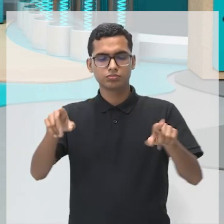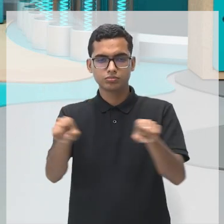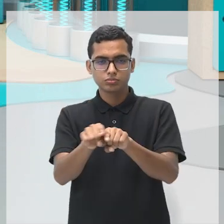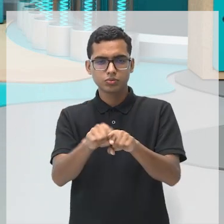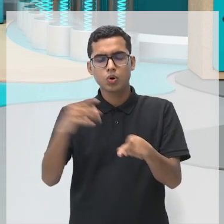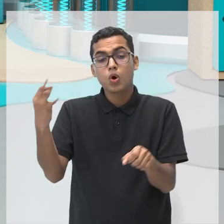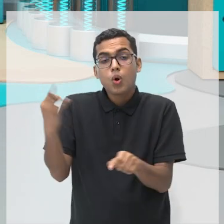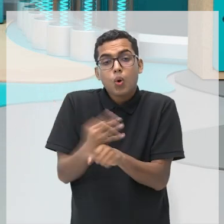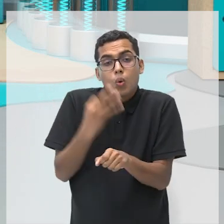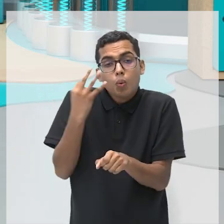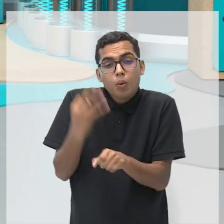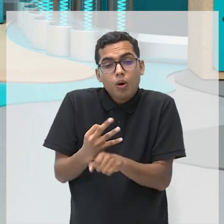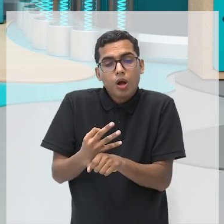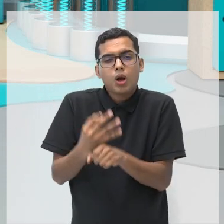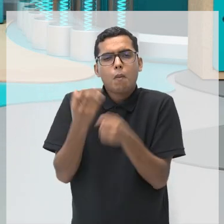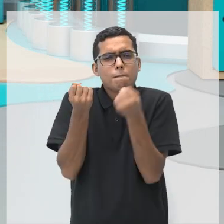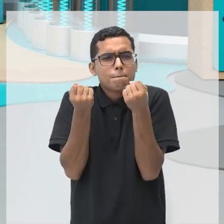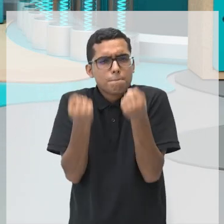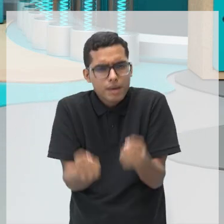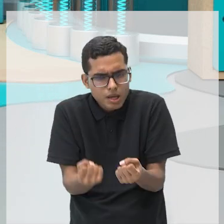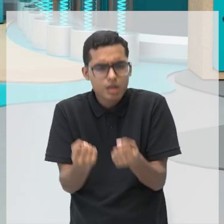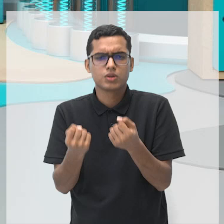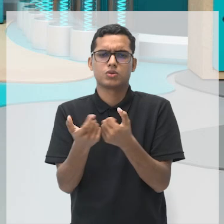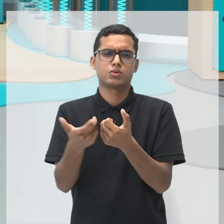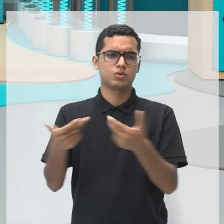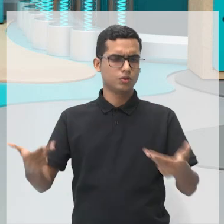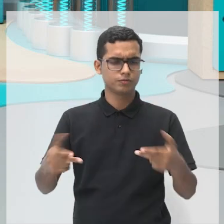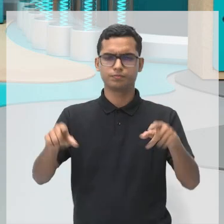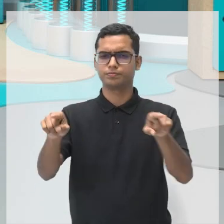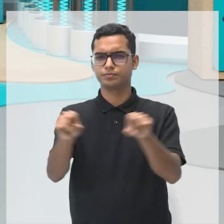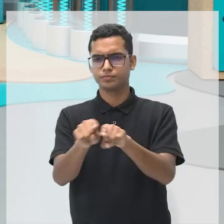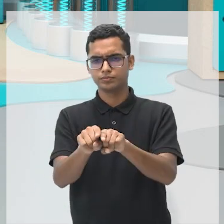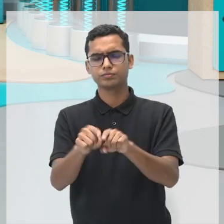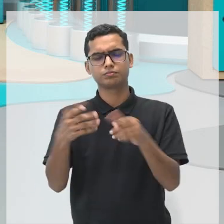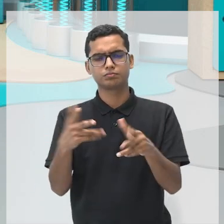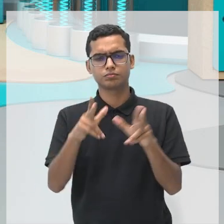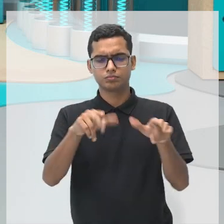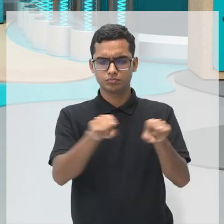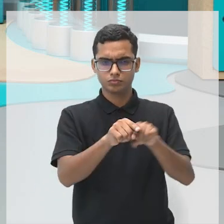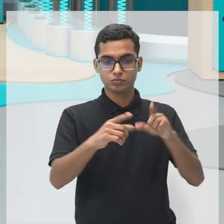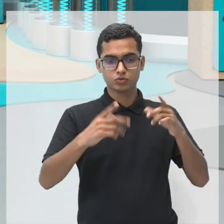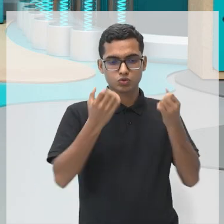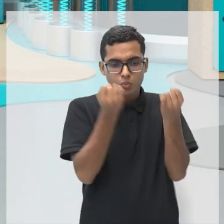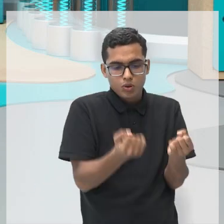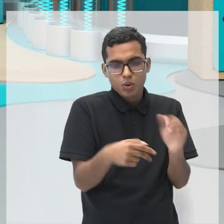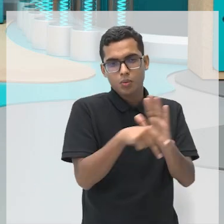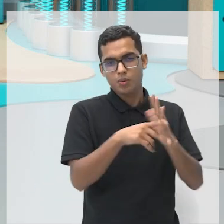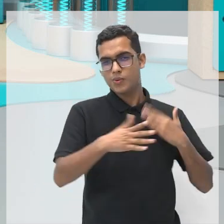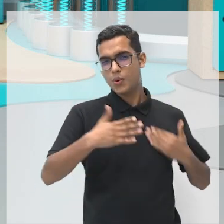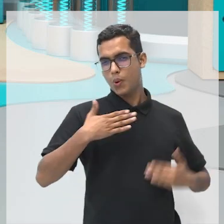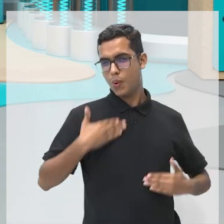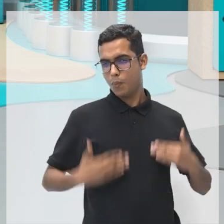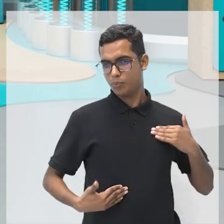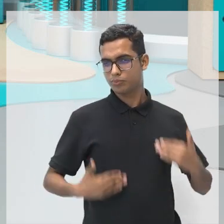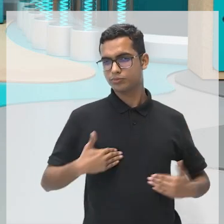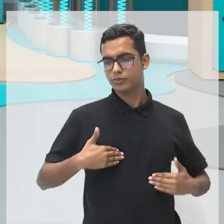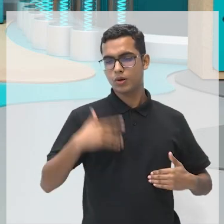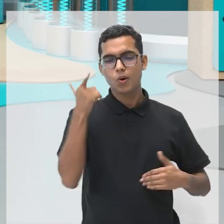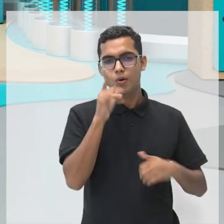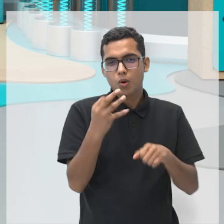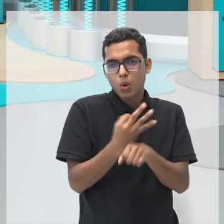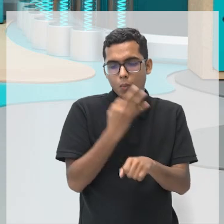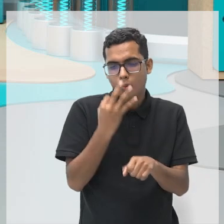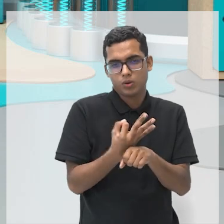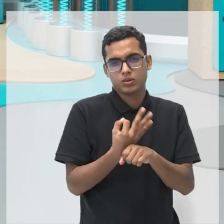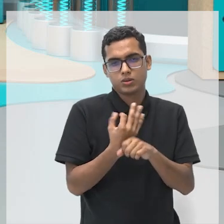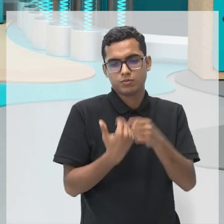Um texto chamando a atenção de suportar as cargas, como as que tem lá na construção civil. Para a gente